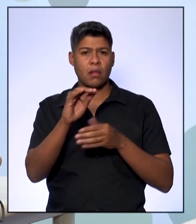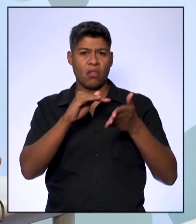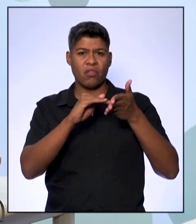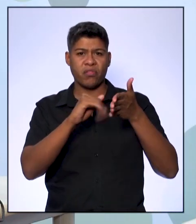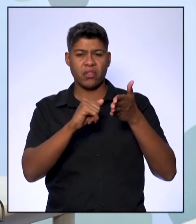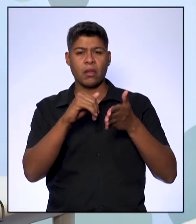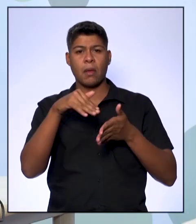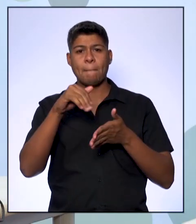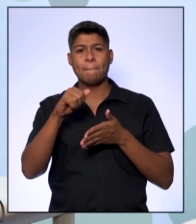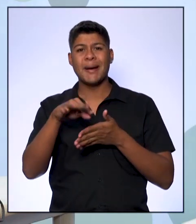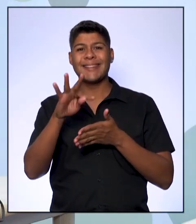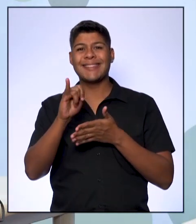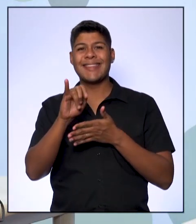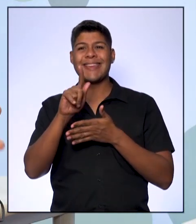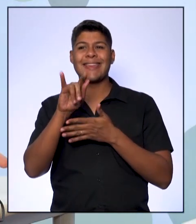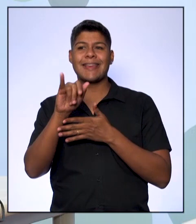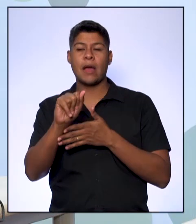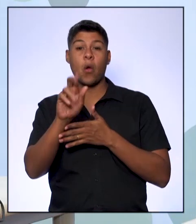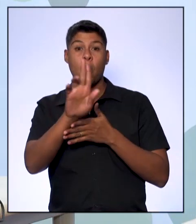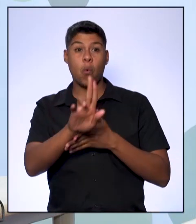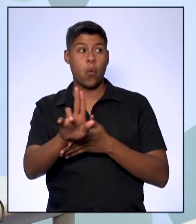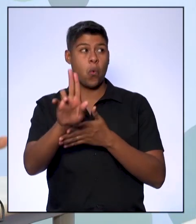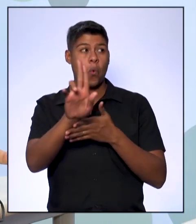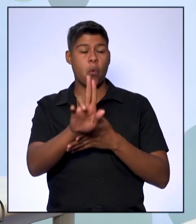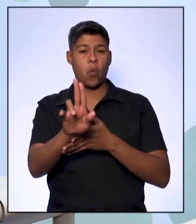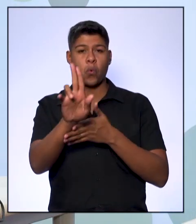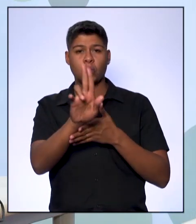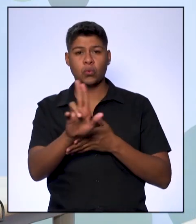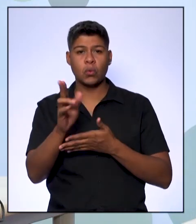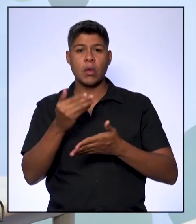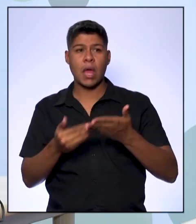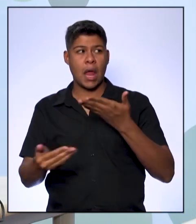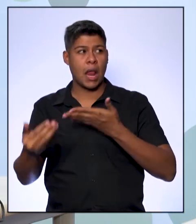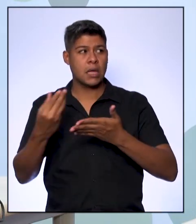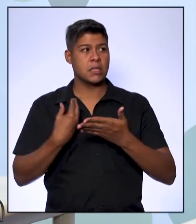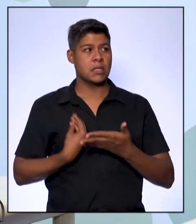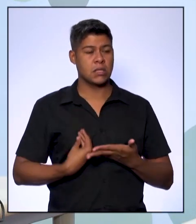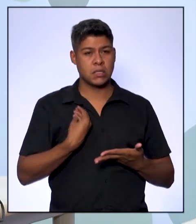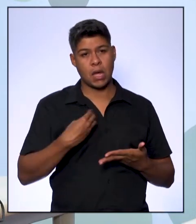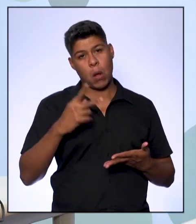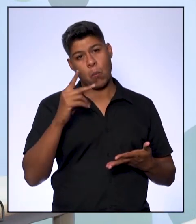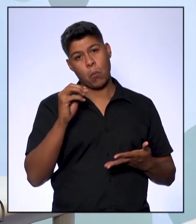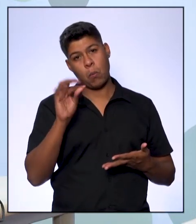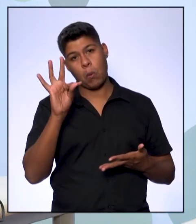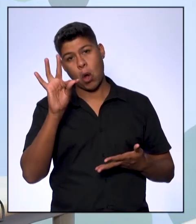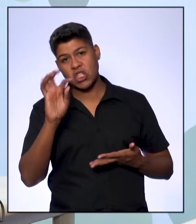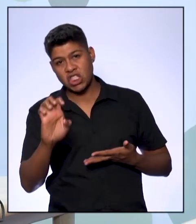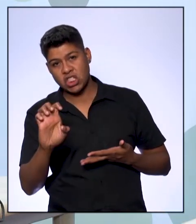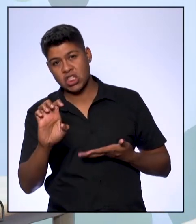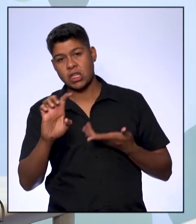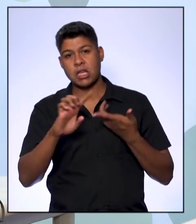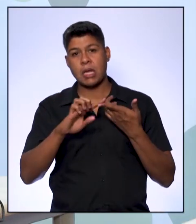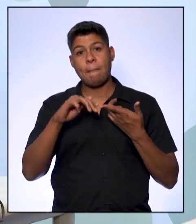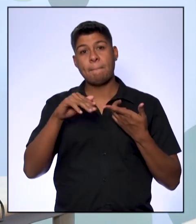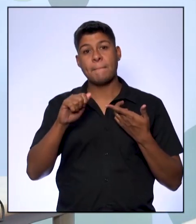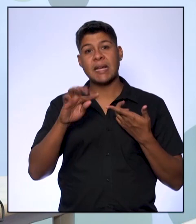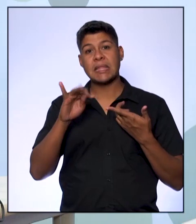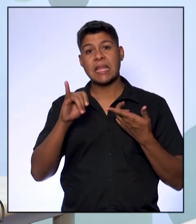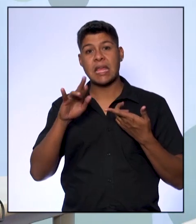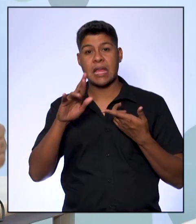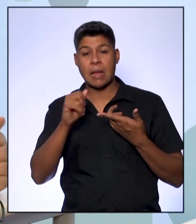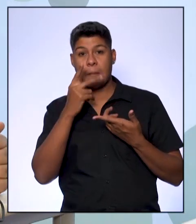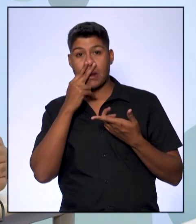então isso quer dizer eu uso uma relação que existe pote e manteiga e faço uma